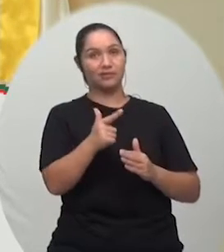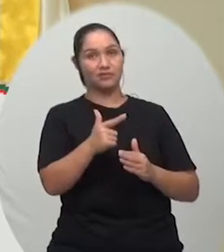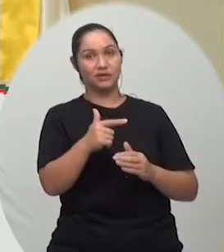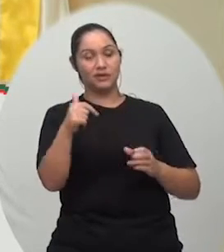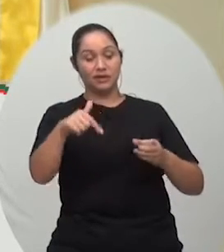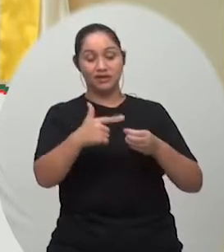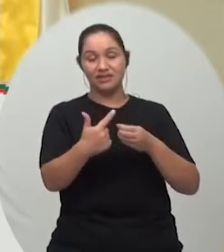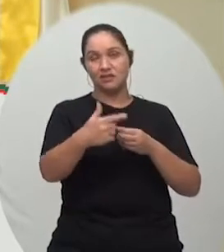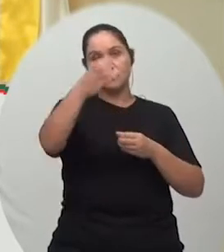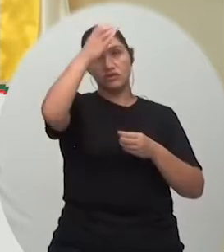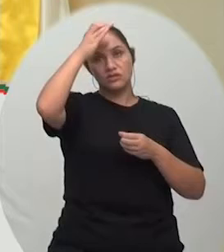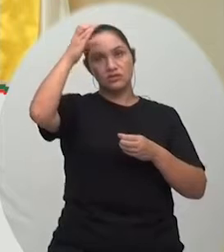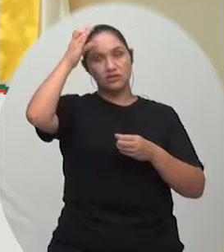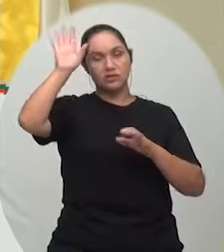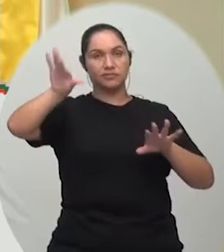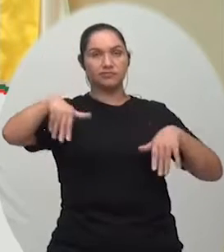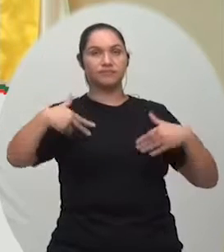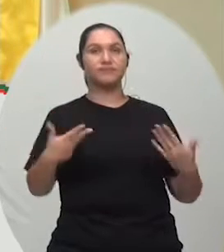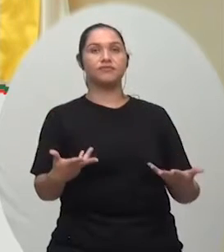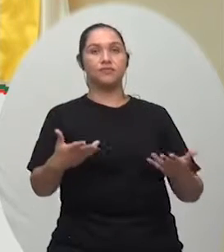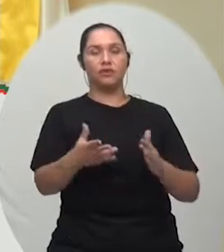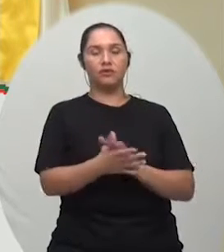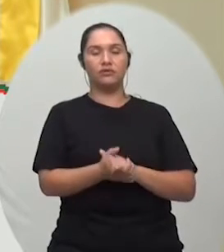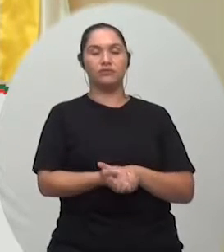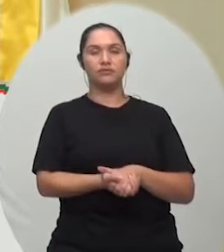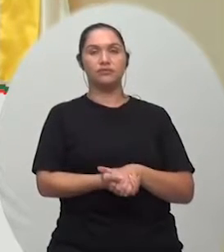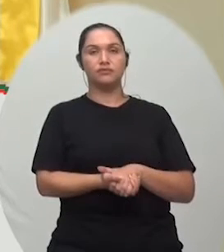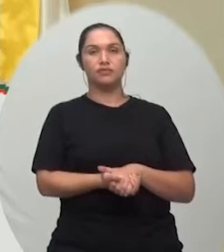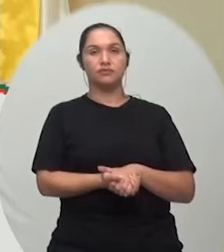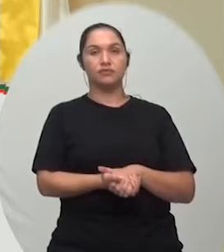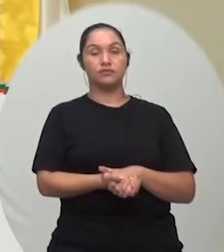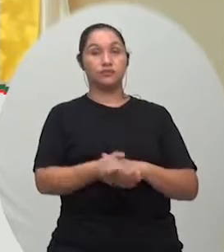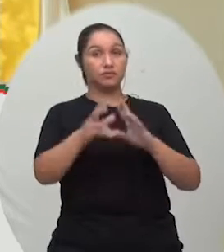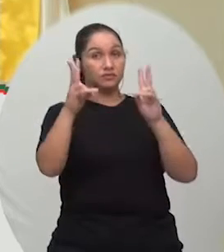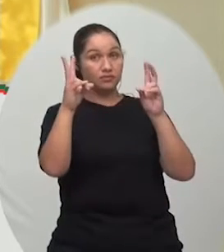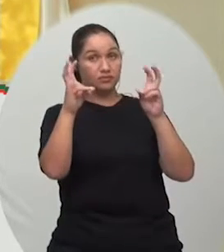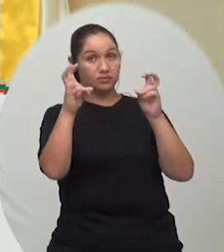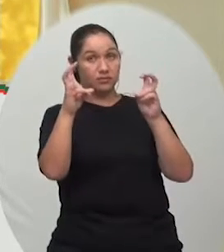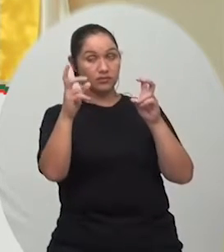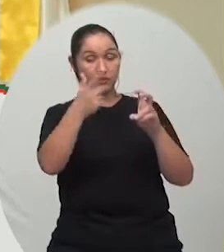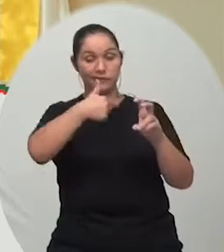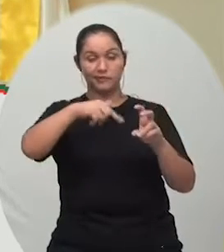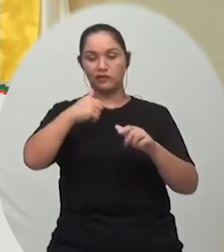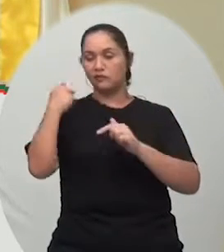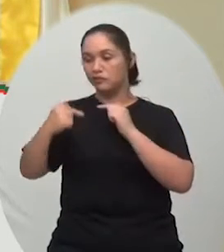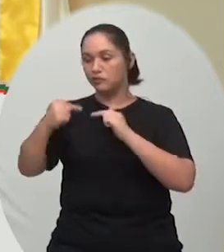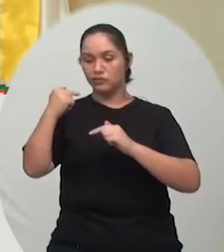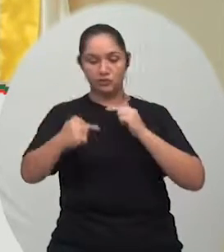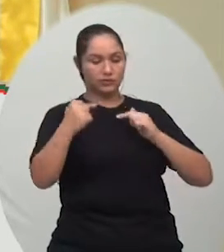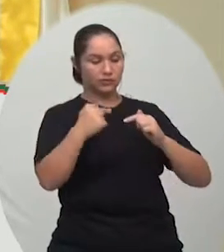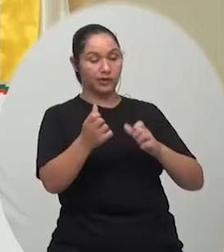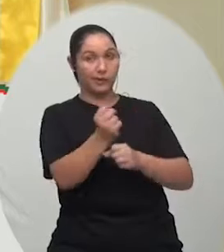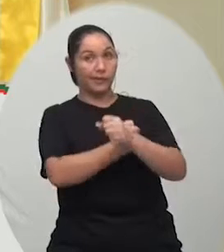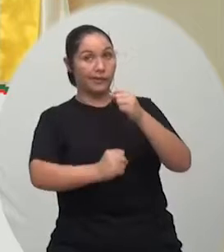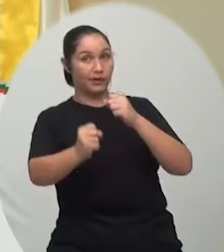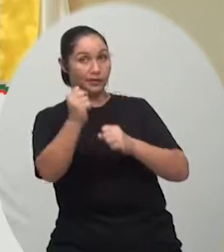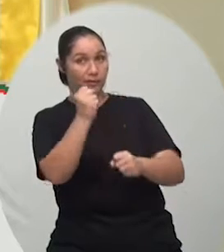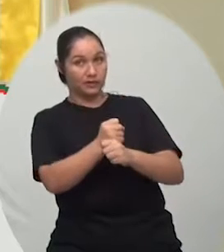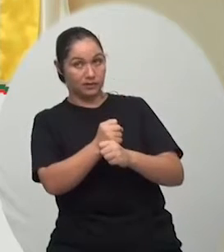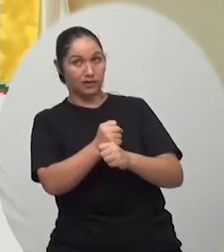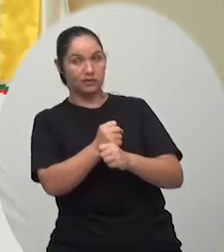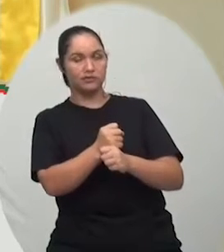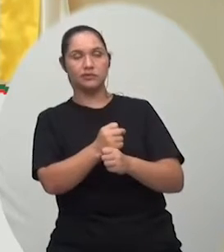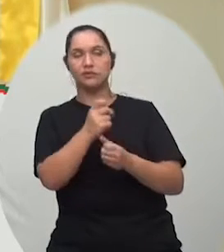município, houve sempre um tema frequente aqui na Câmara, ano passado, principalmente ano